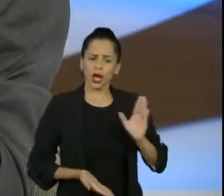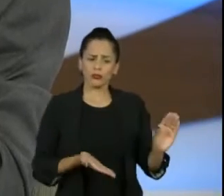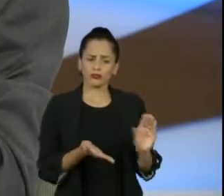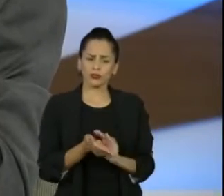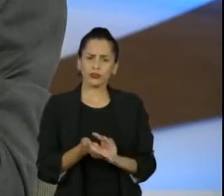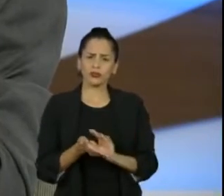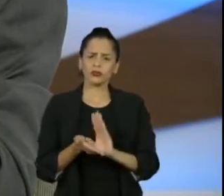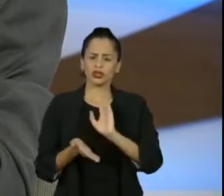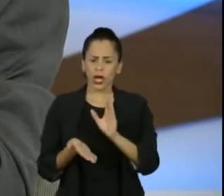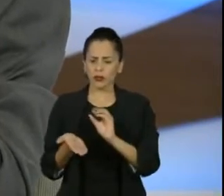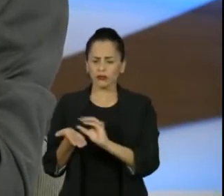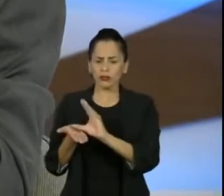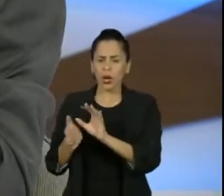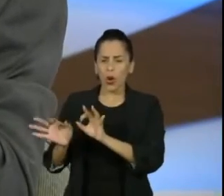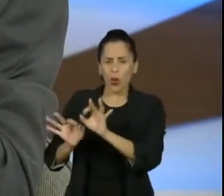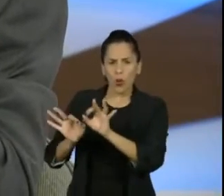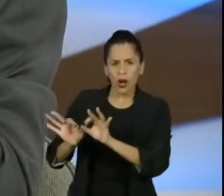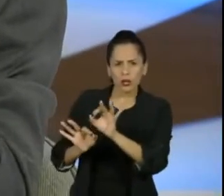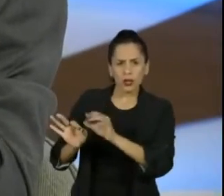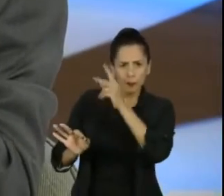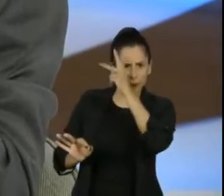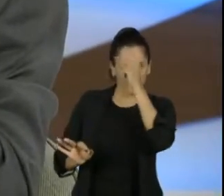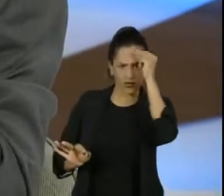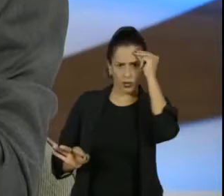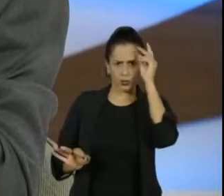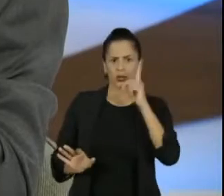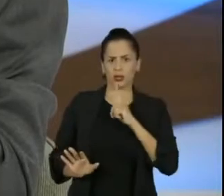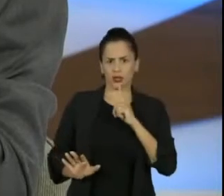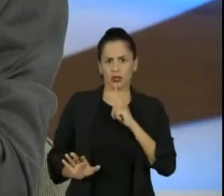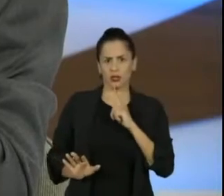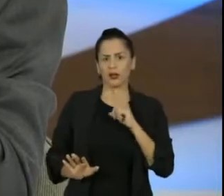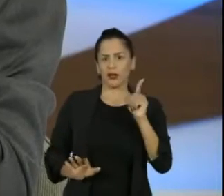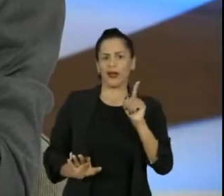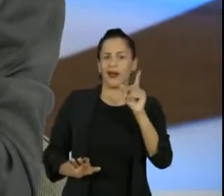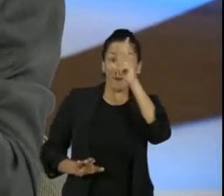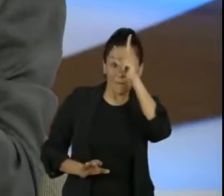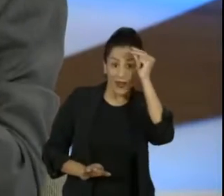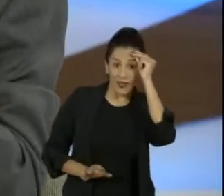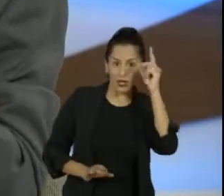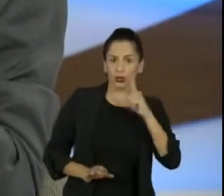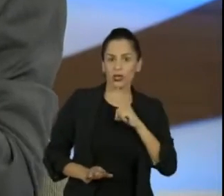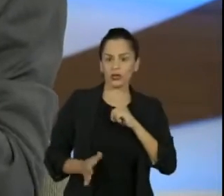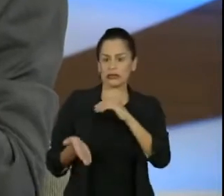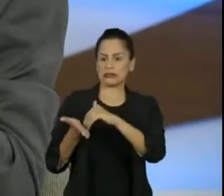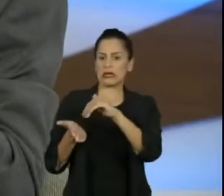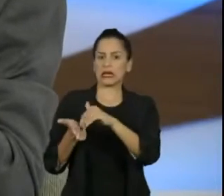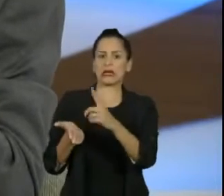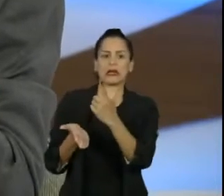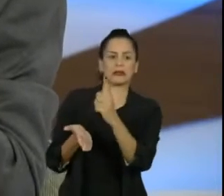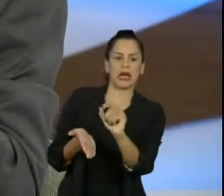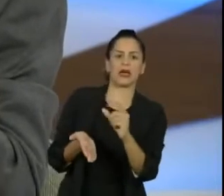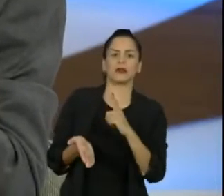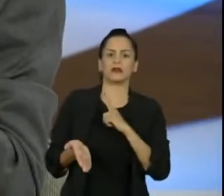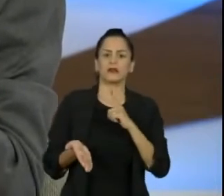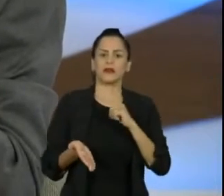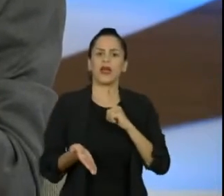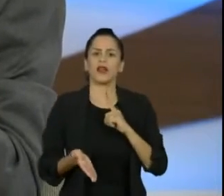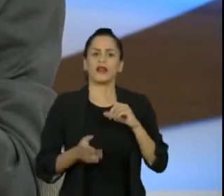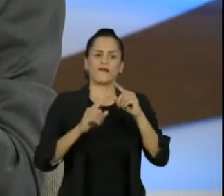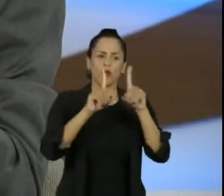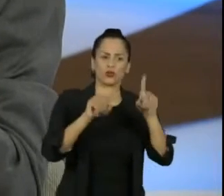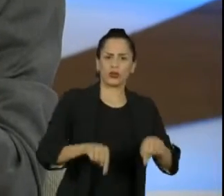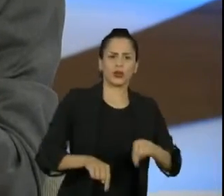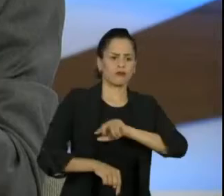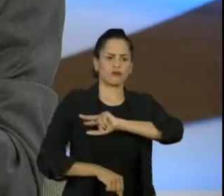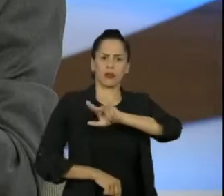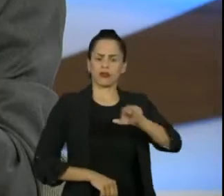Eu organizei uma prefeitura, eu cortei 5 mil empregados, eu cortei 10 secretarias. Então,